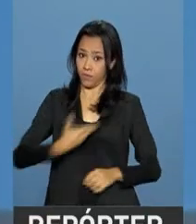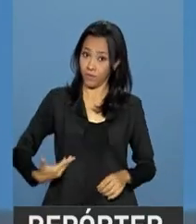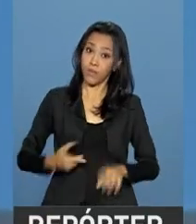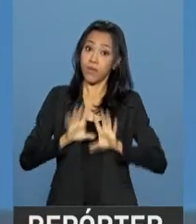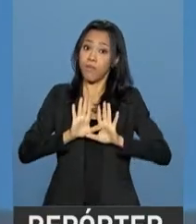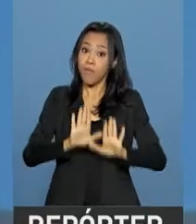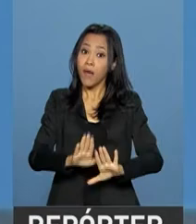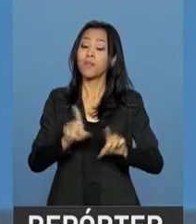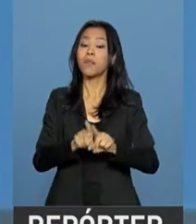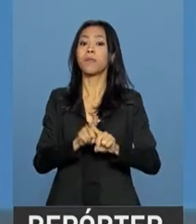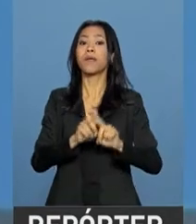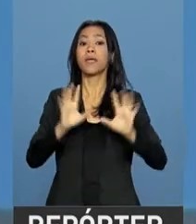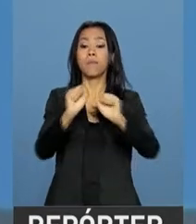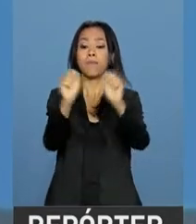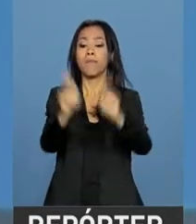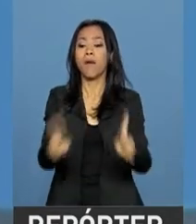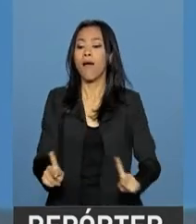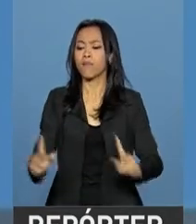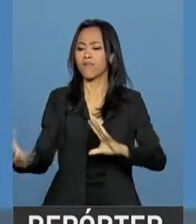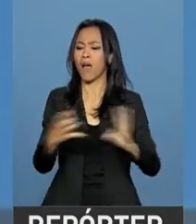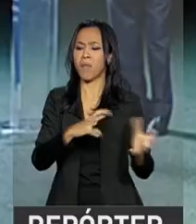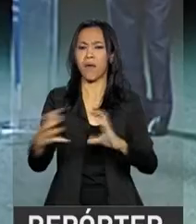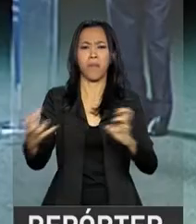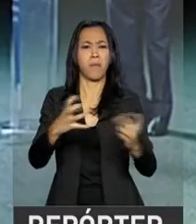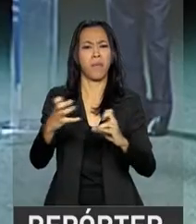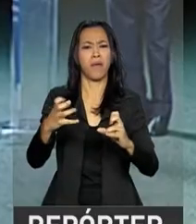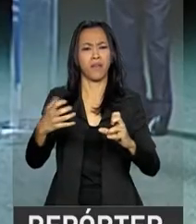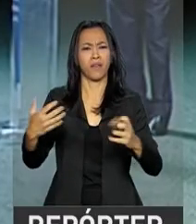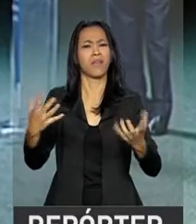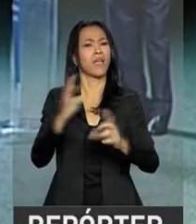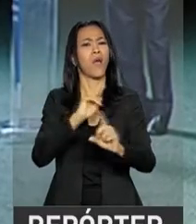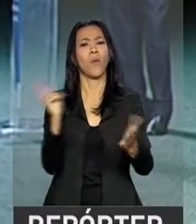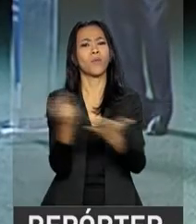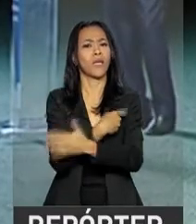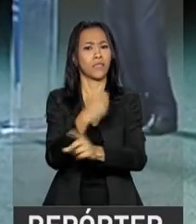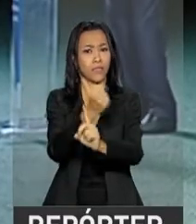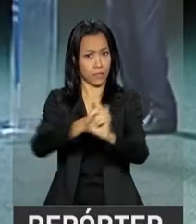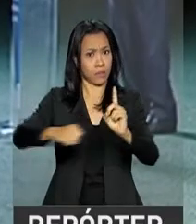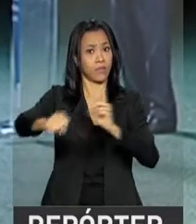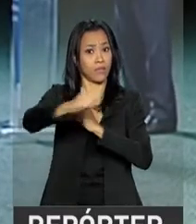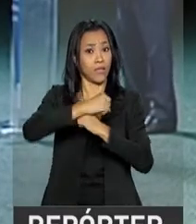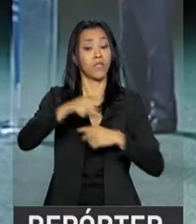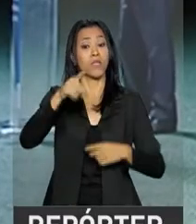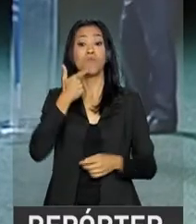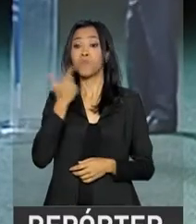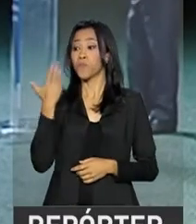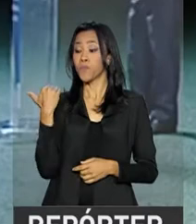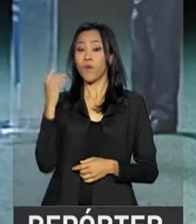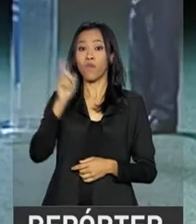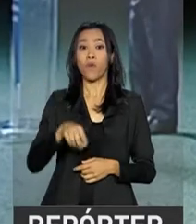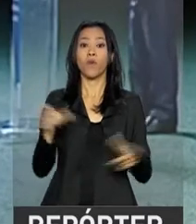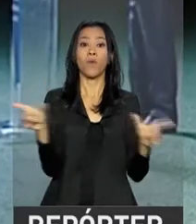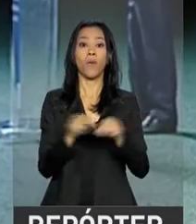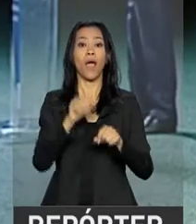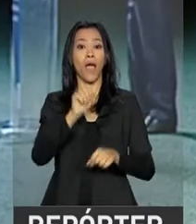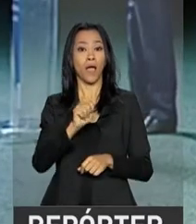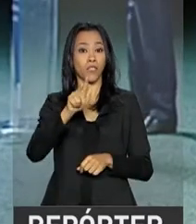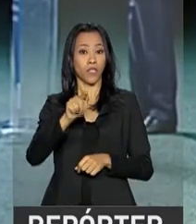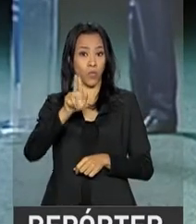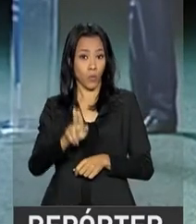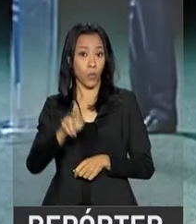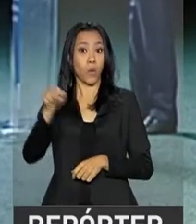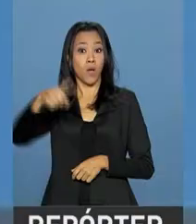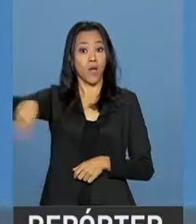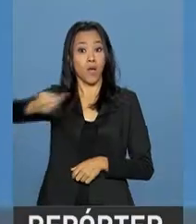pacificação de conflitos sociais um exemplo foi o recente acordo mediado pela g1 entre bancos e